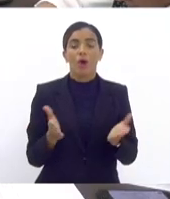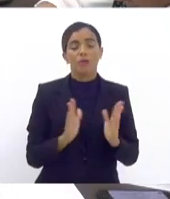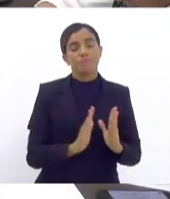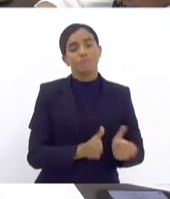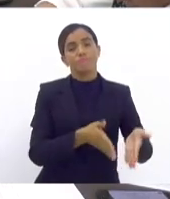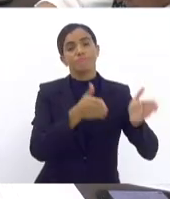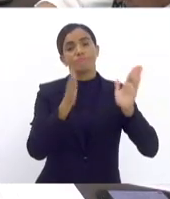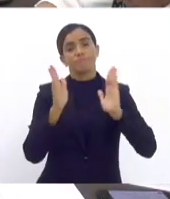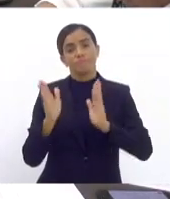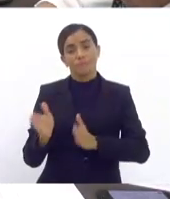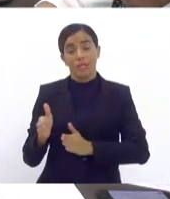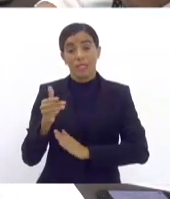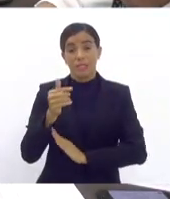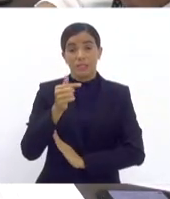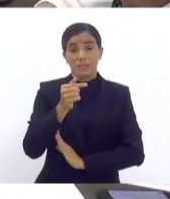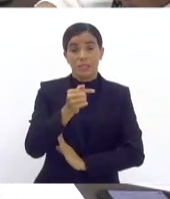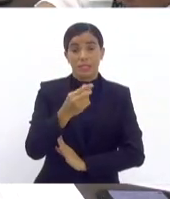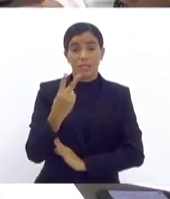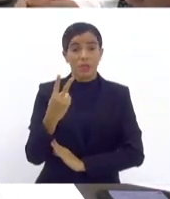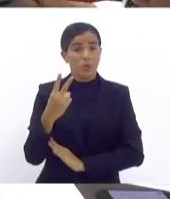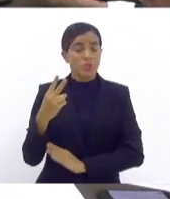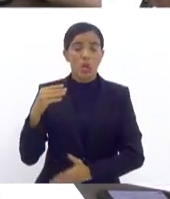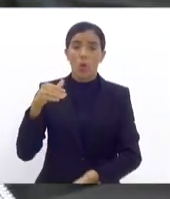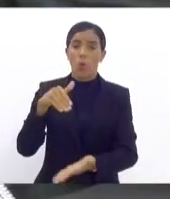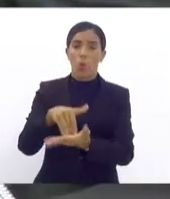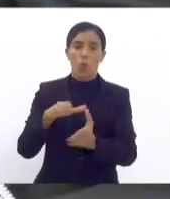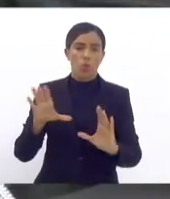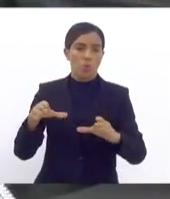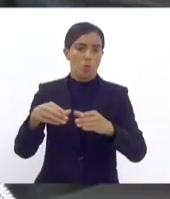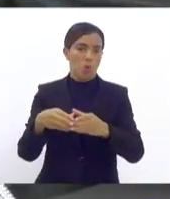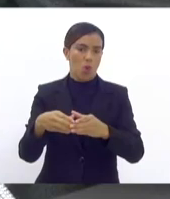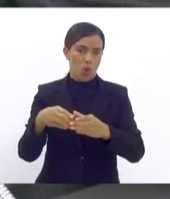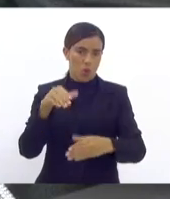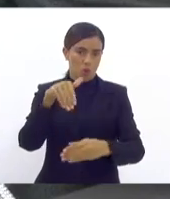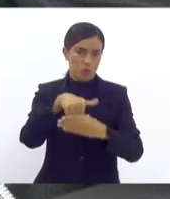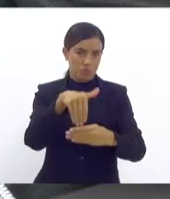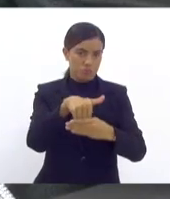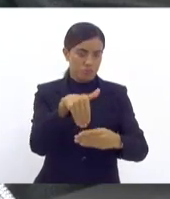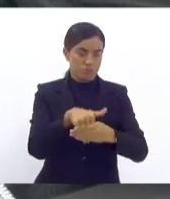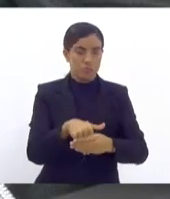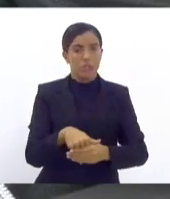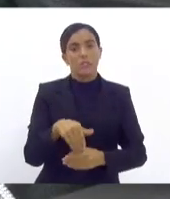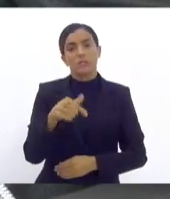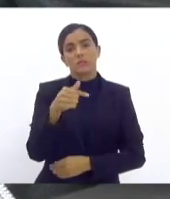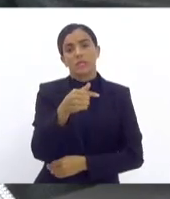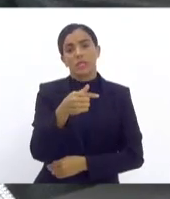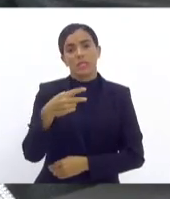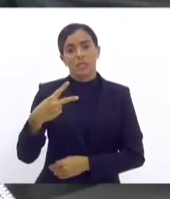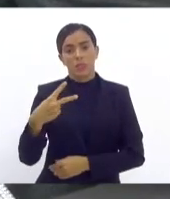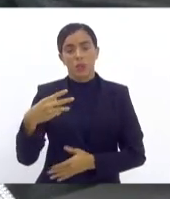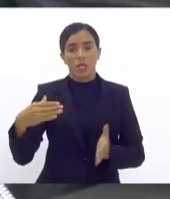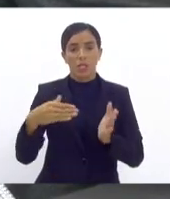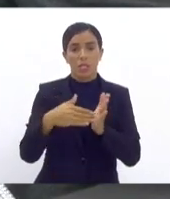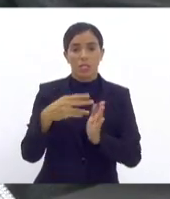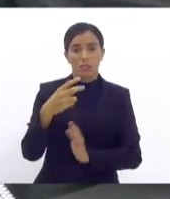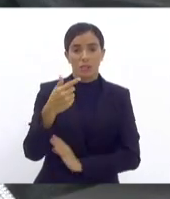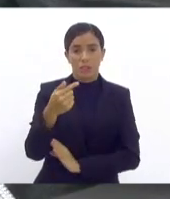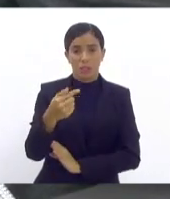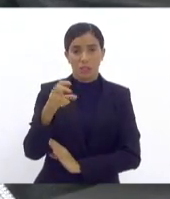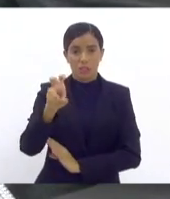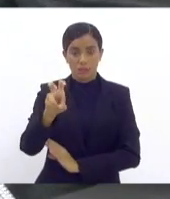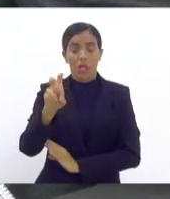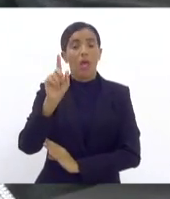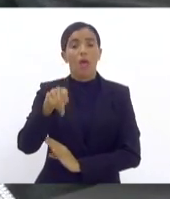passamos ao 72, é o último bloco da pauta. É o projeto do 72 ao 75 da pauta, que são